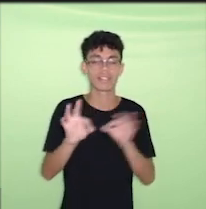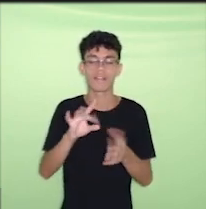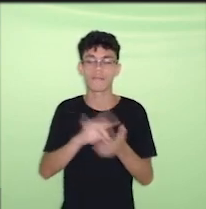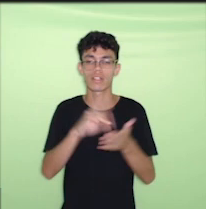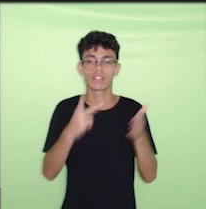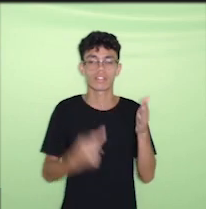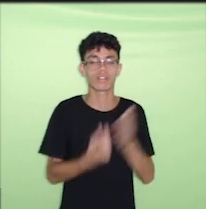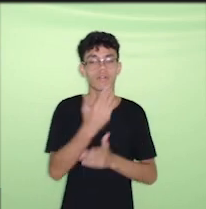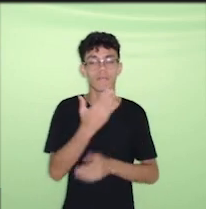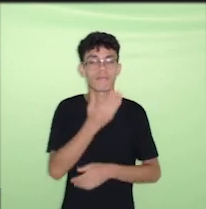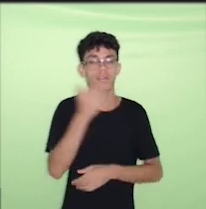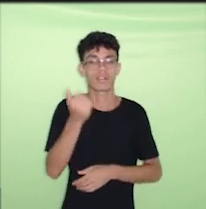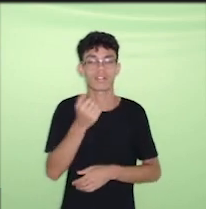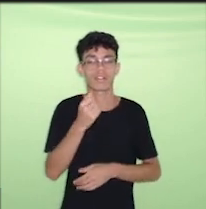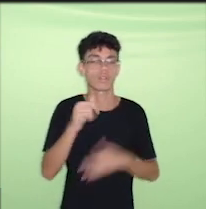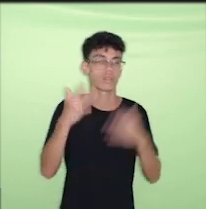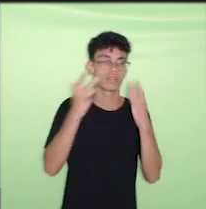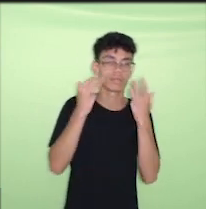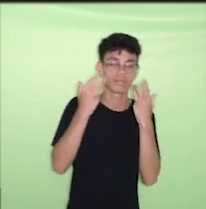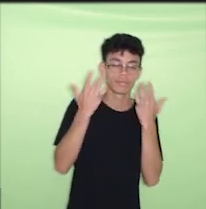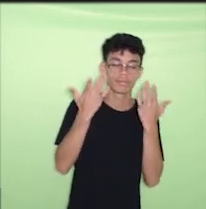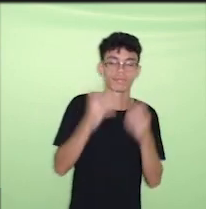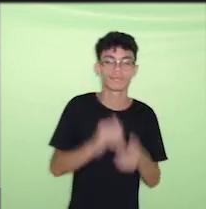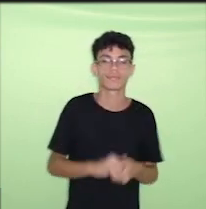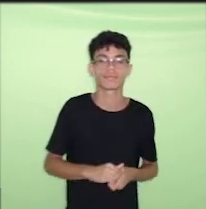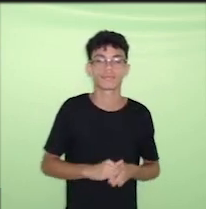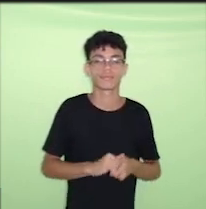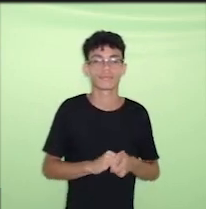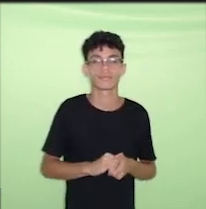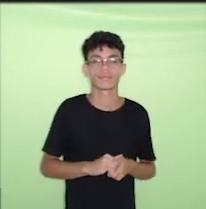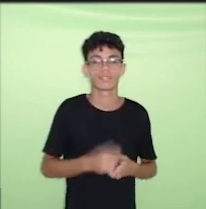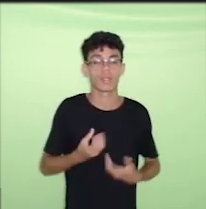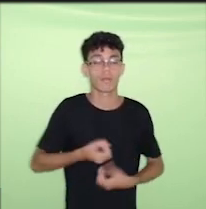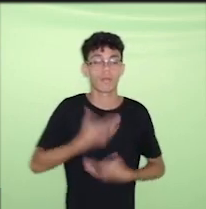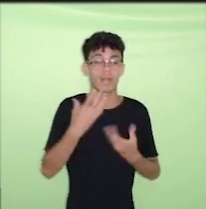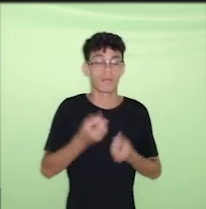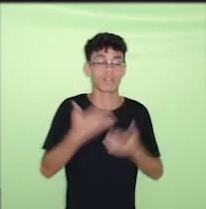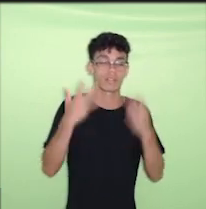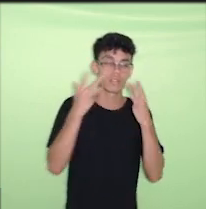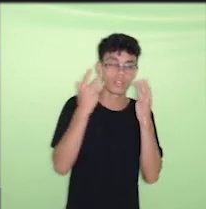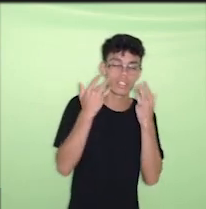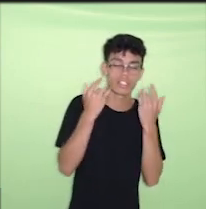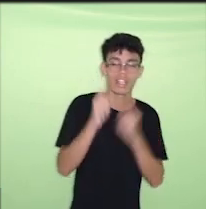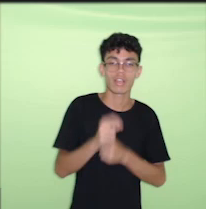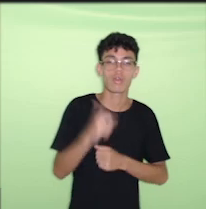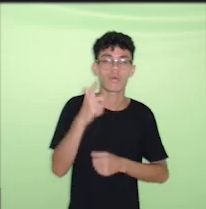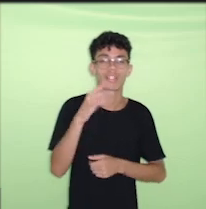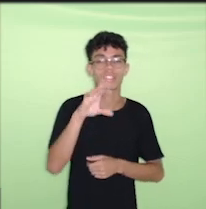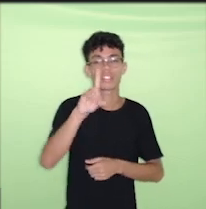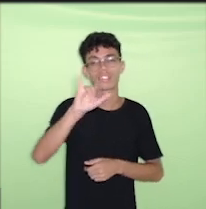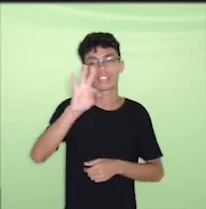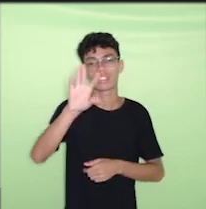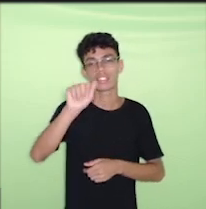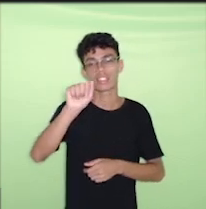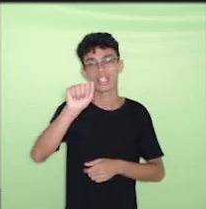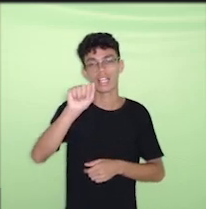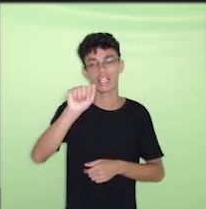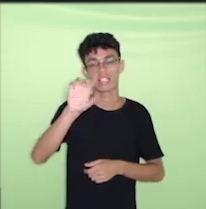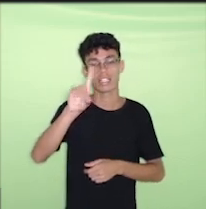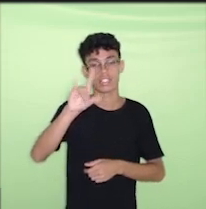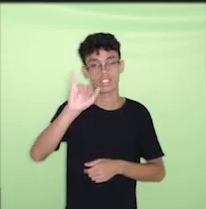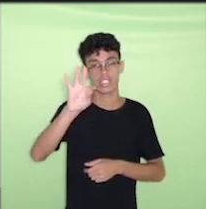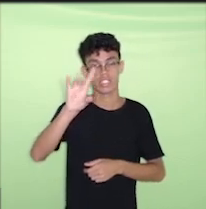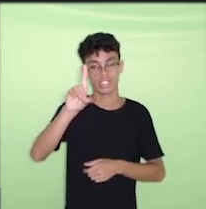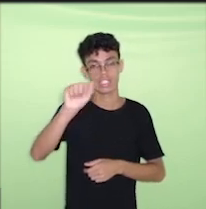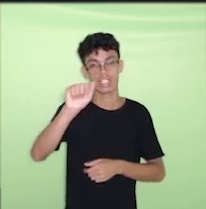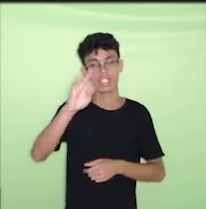nos poemas do que no teatro. O teatro, como ela diz, é quase didático. Tem um outro termo